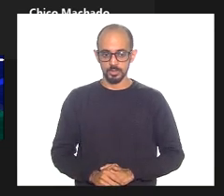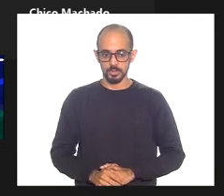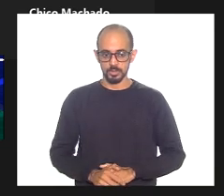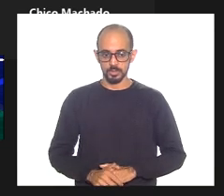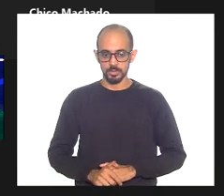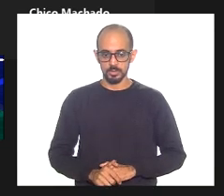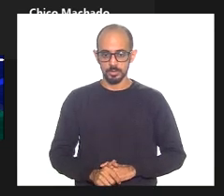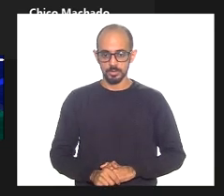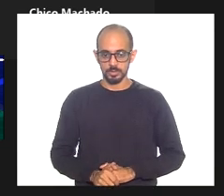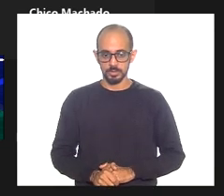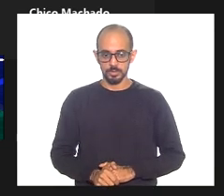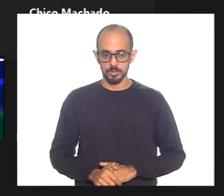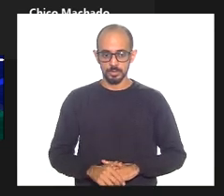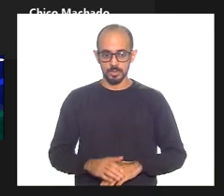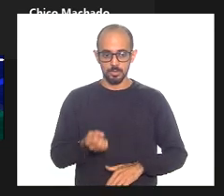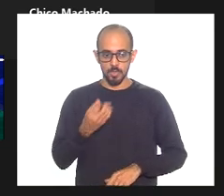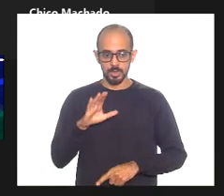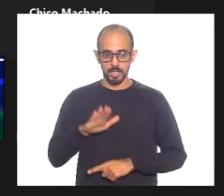Boa